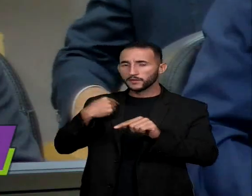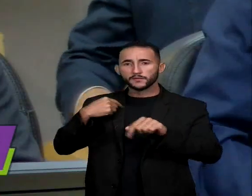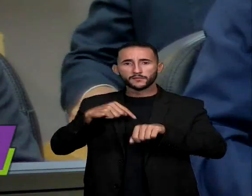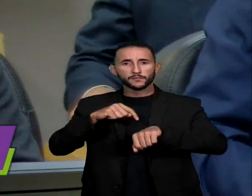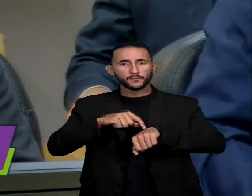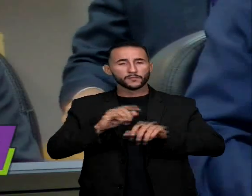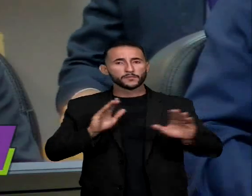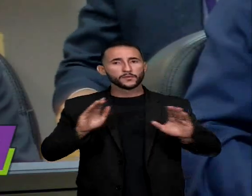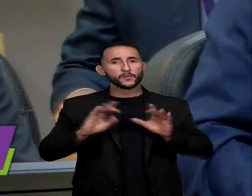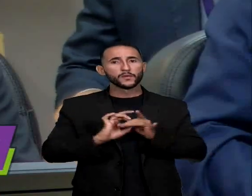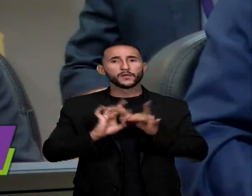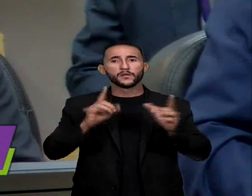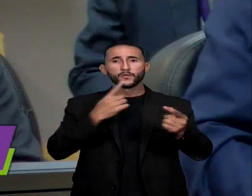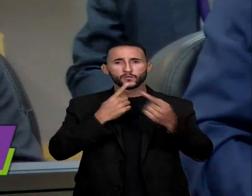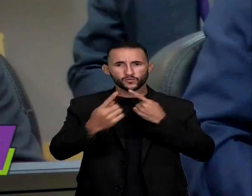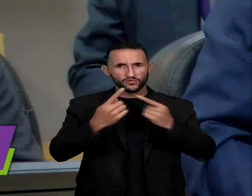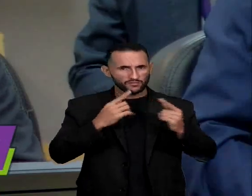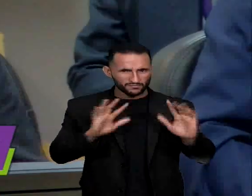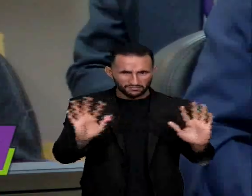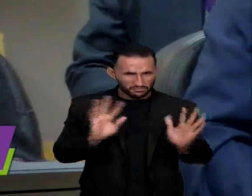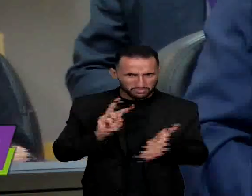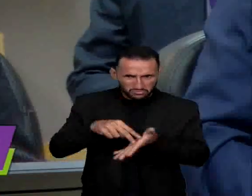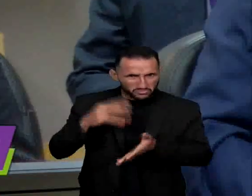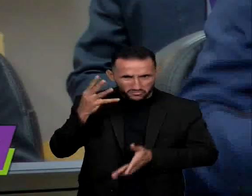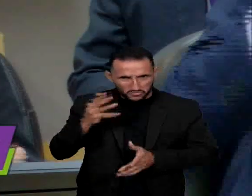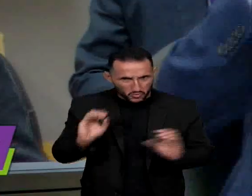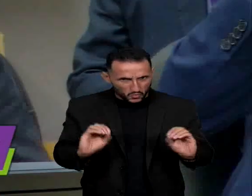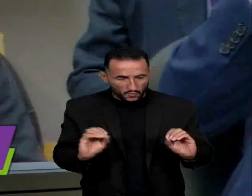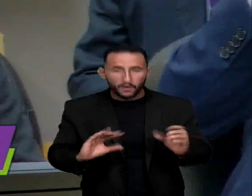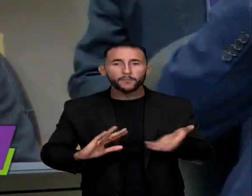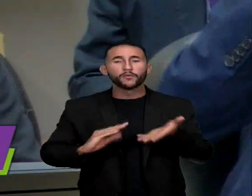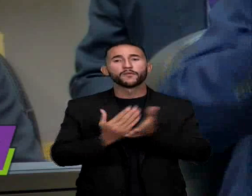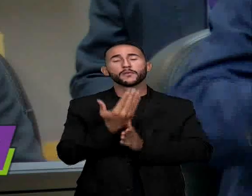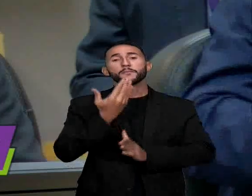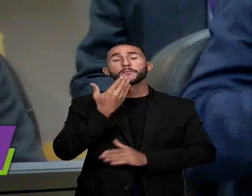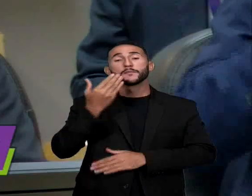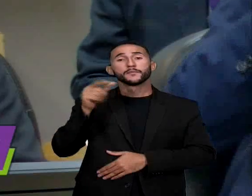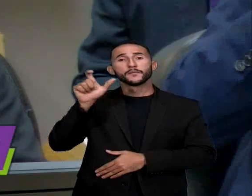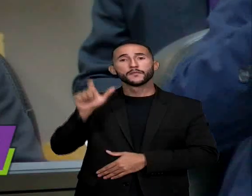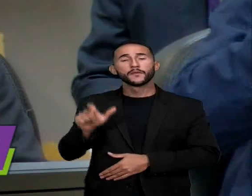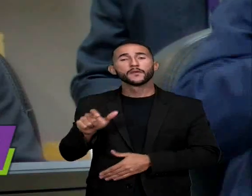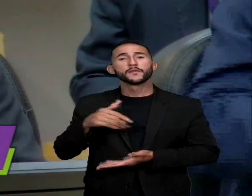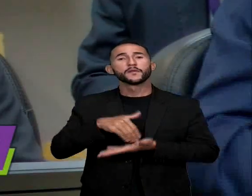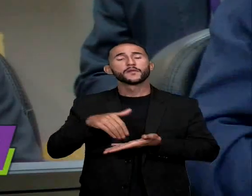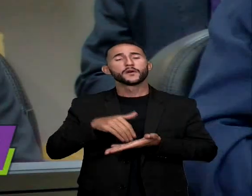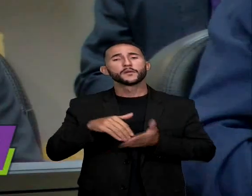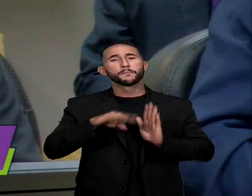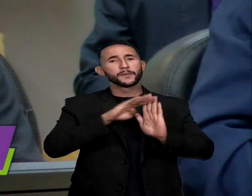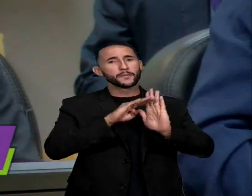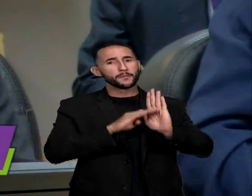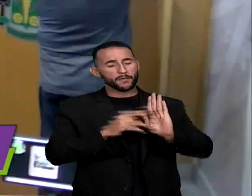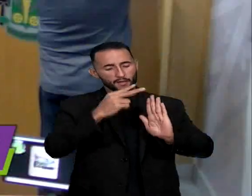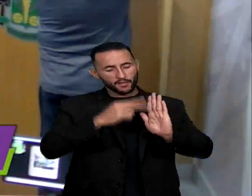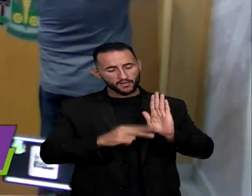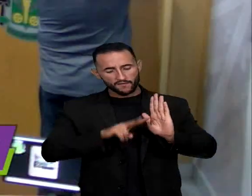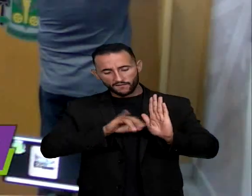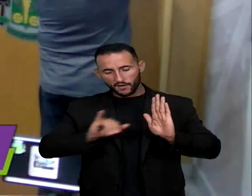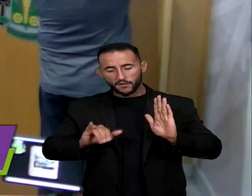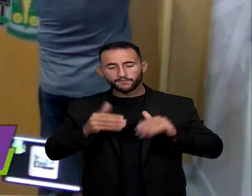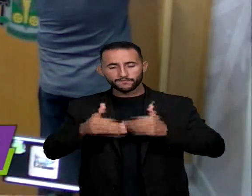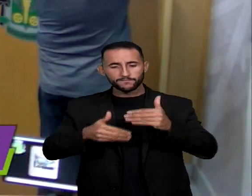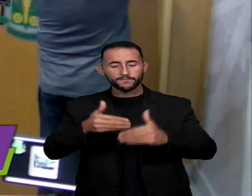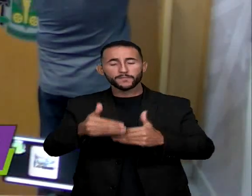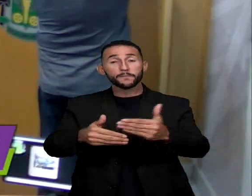está aprovada Solicito a senhora secretária que proceda leitura da Mata nós vamos